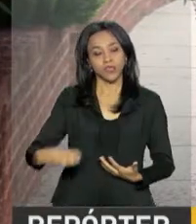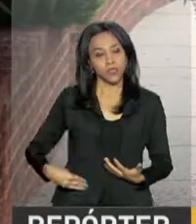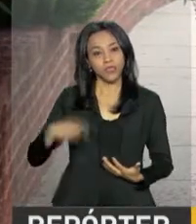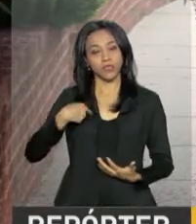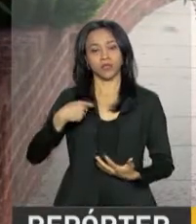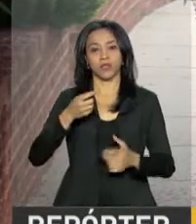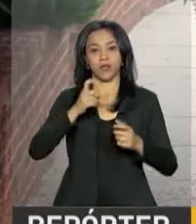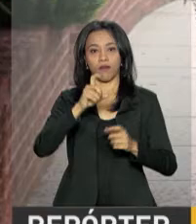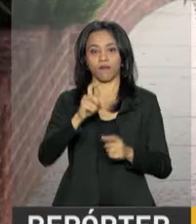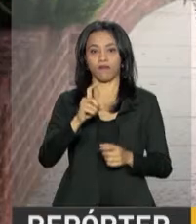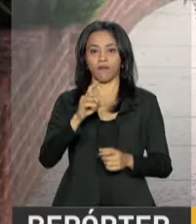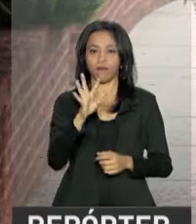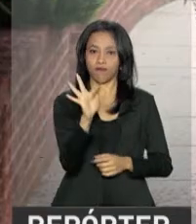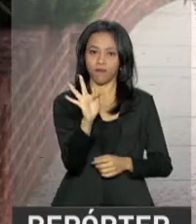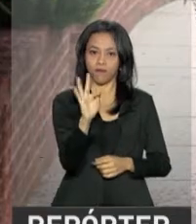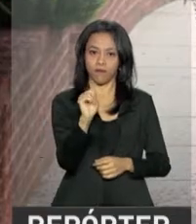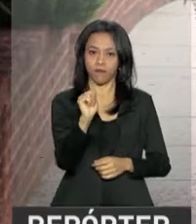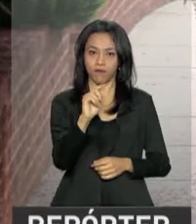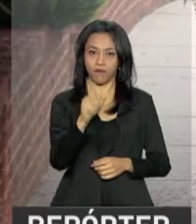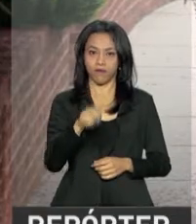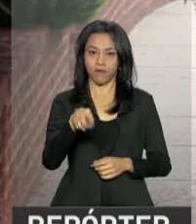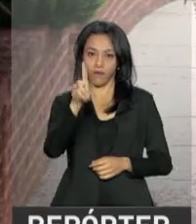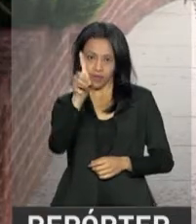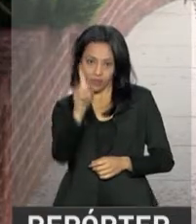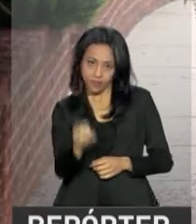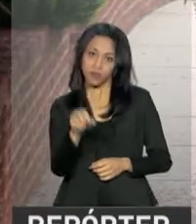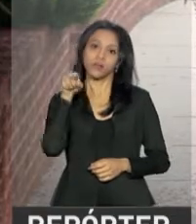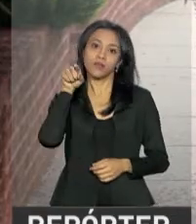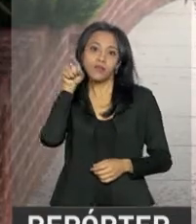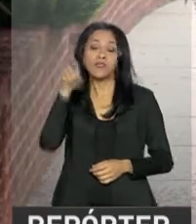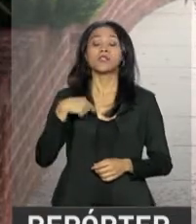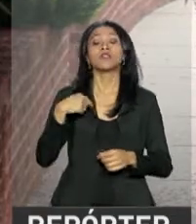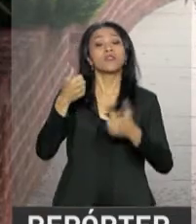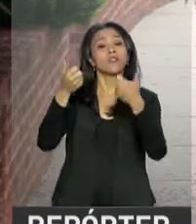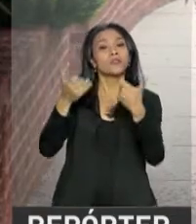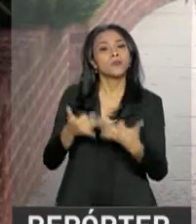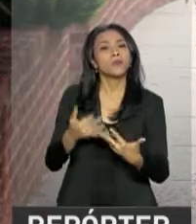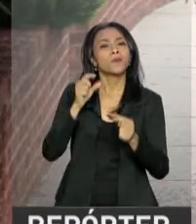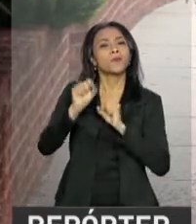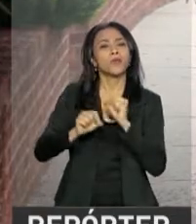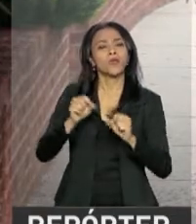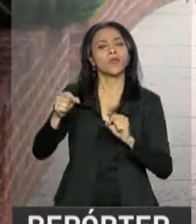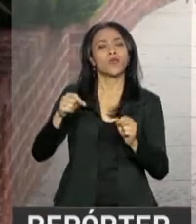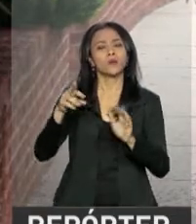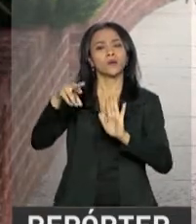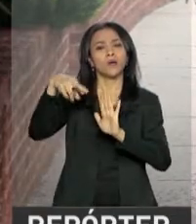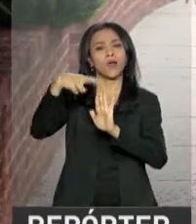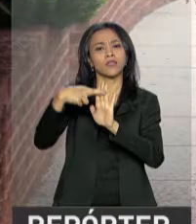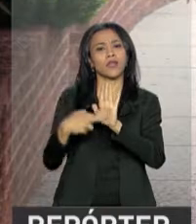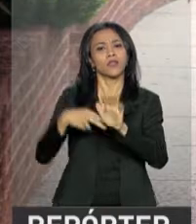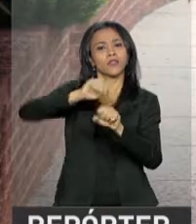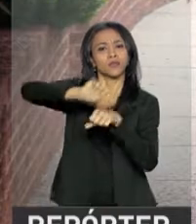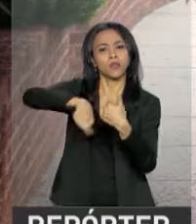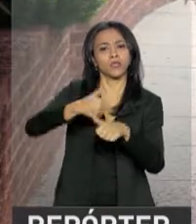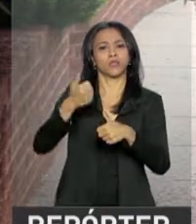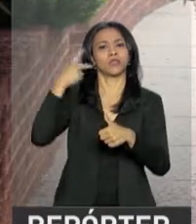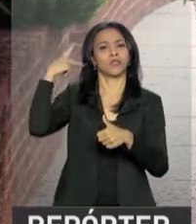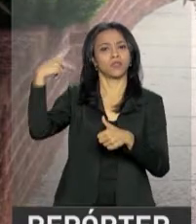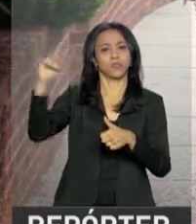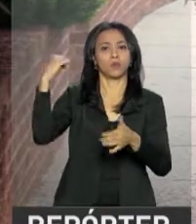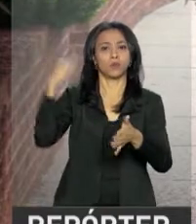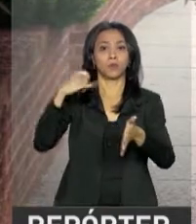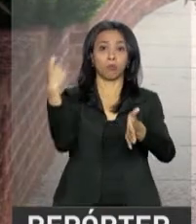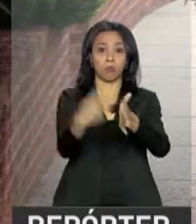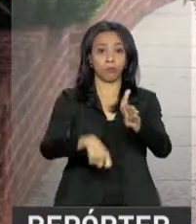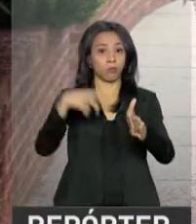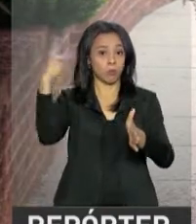o responsável pela instituição, Steve Mnuchin, sobre as recentes mudanças no sistema de tributação norte-americano. Em dezembro